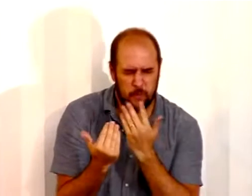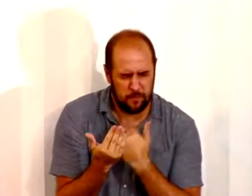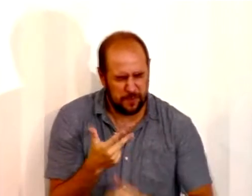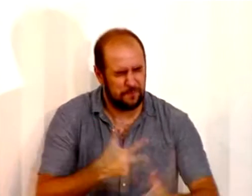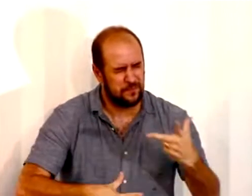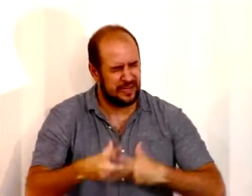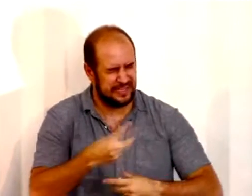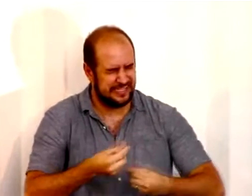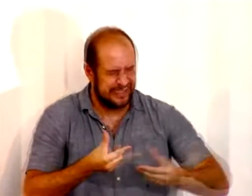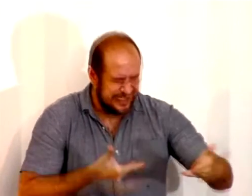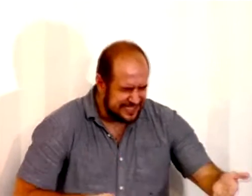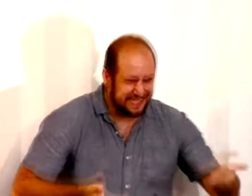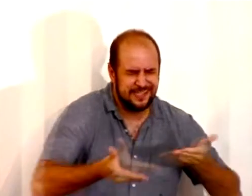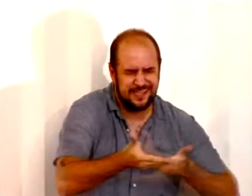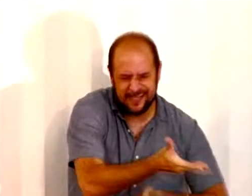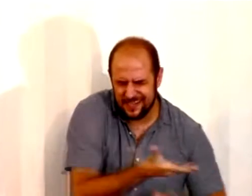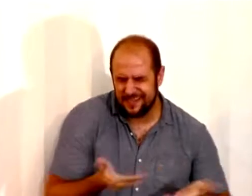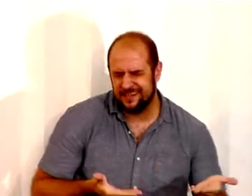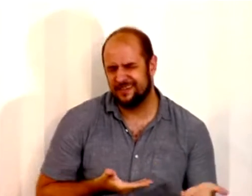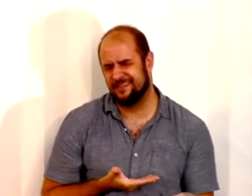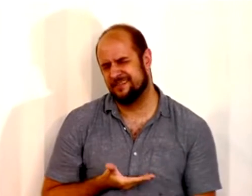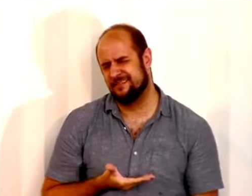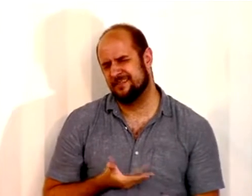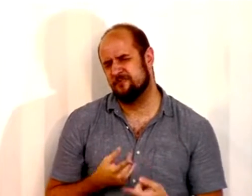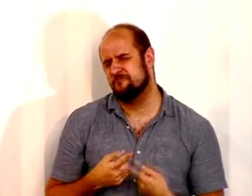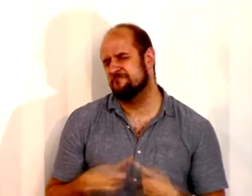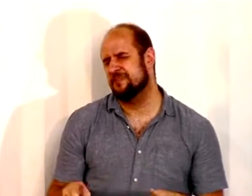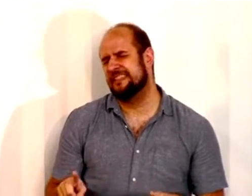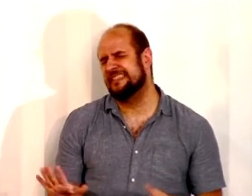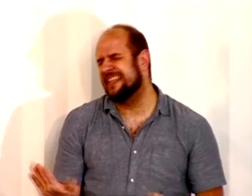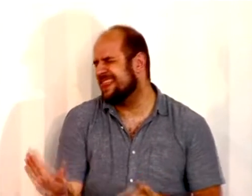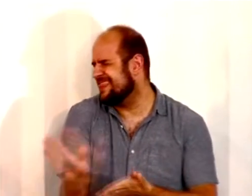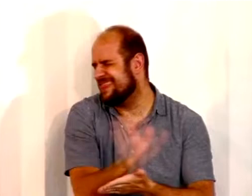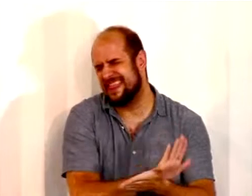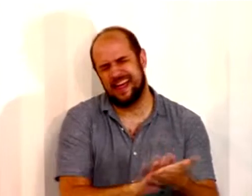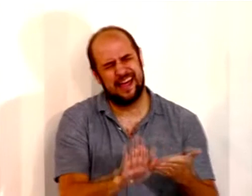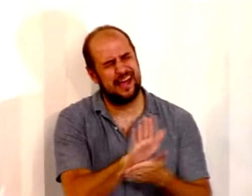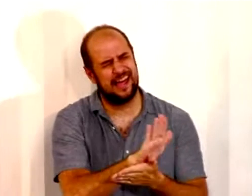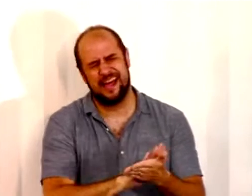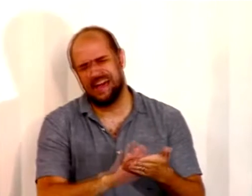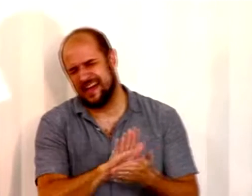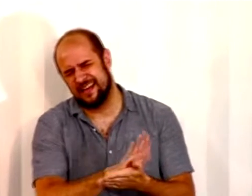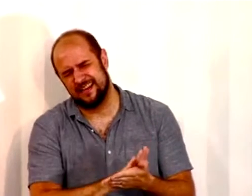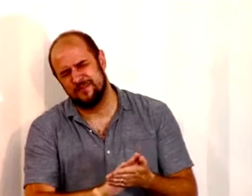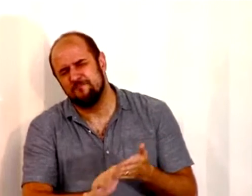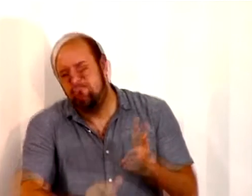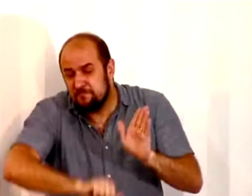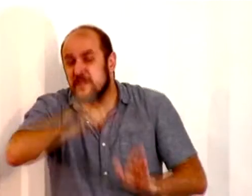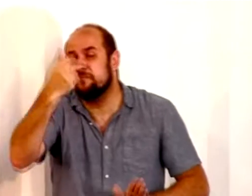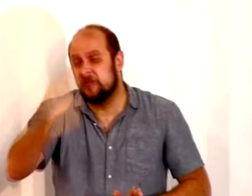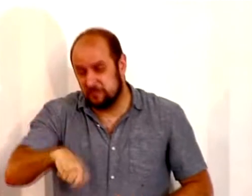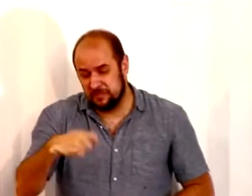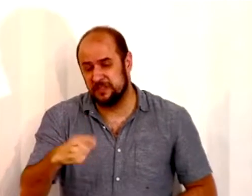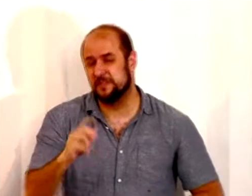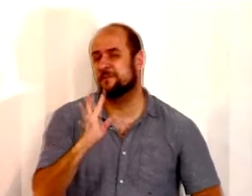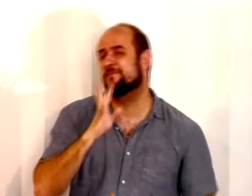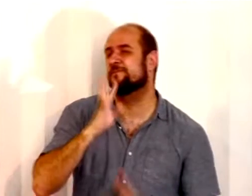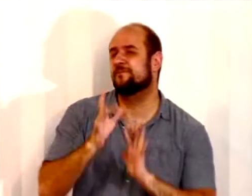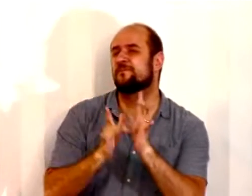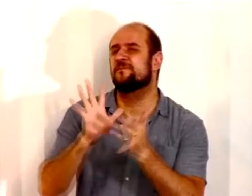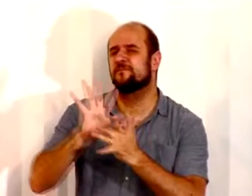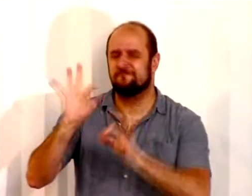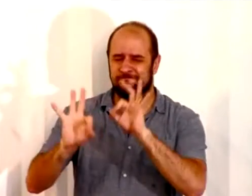de presentes, mas nós não podemos fazer nada disso sem antes reconhecermos que a razão do Natal é o Senhor